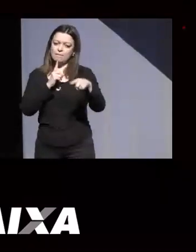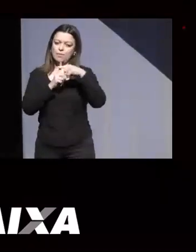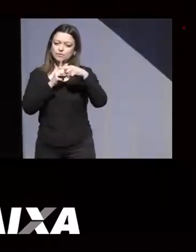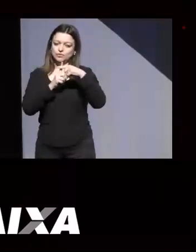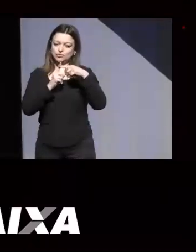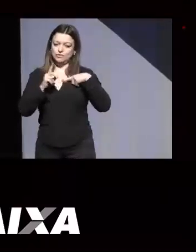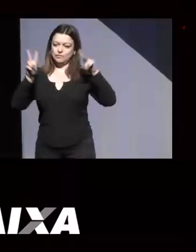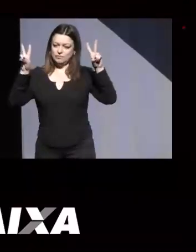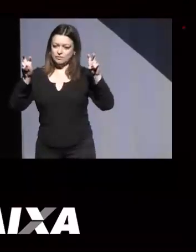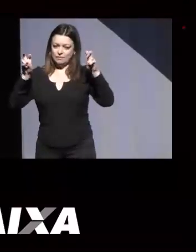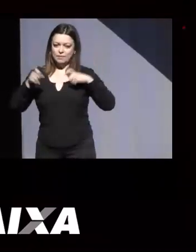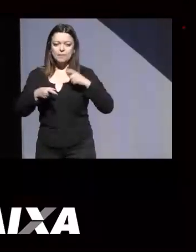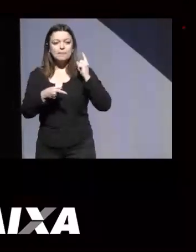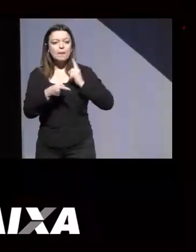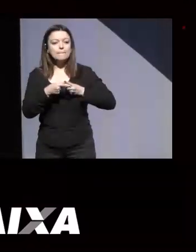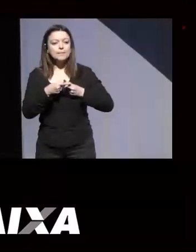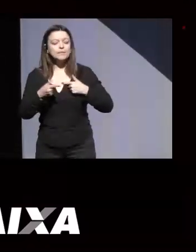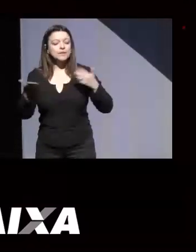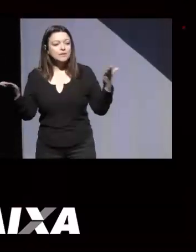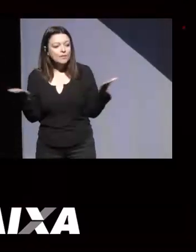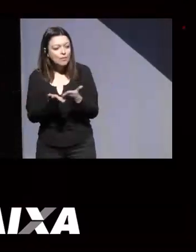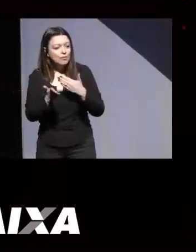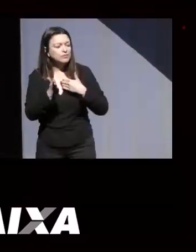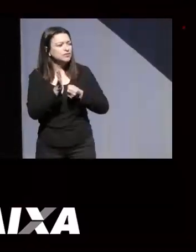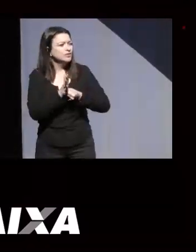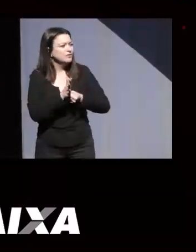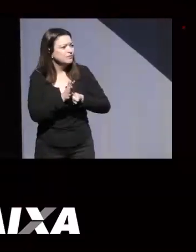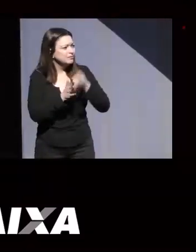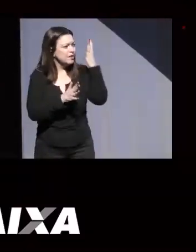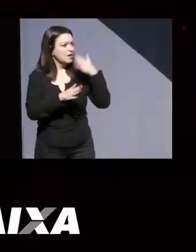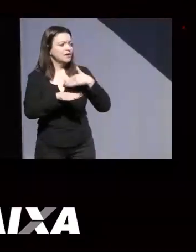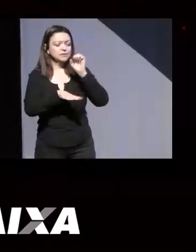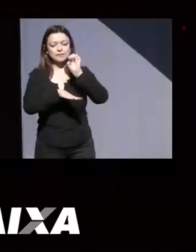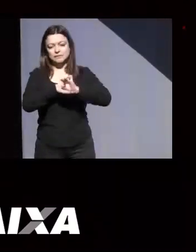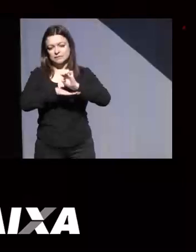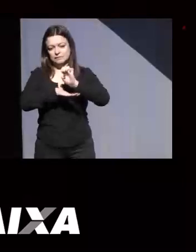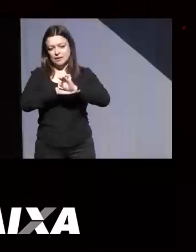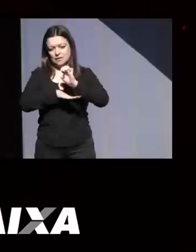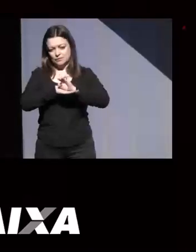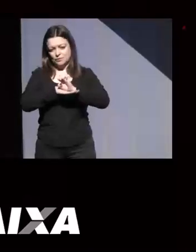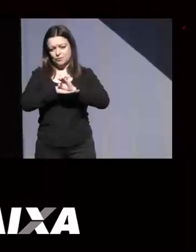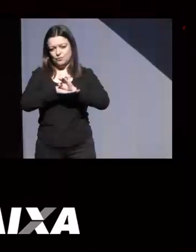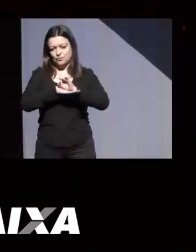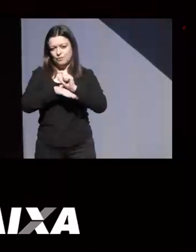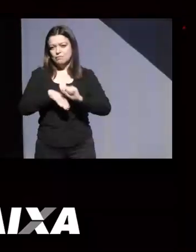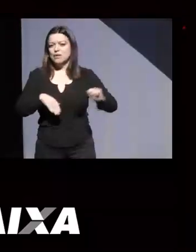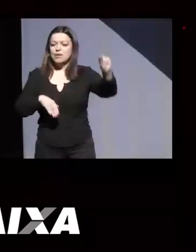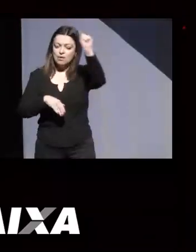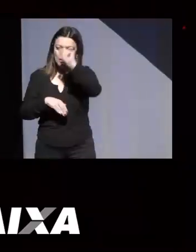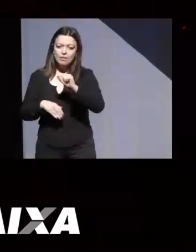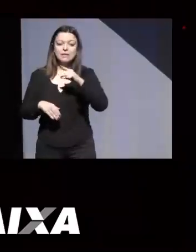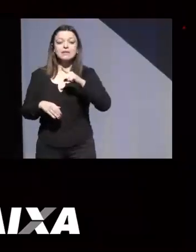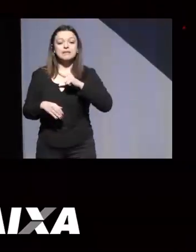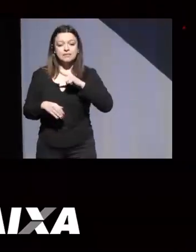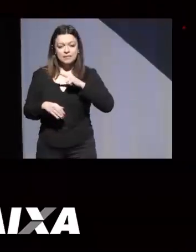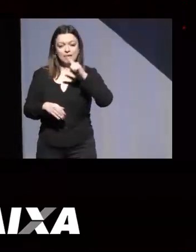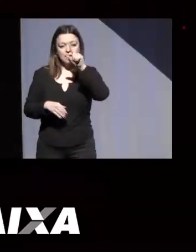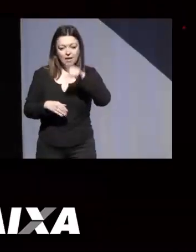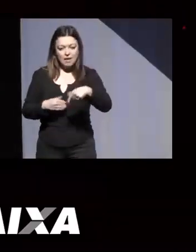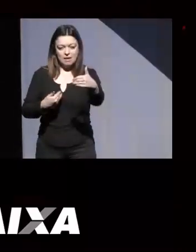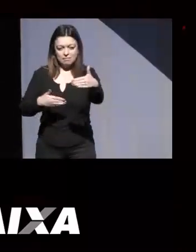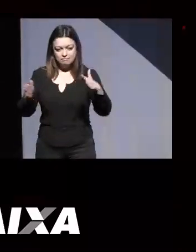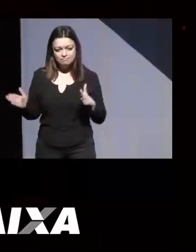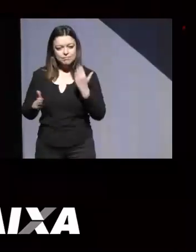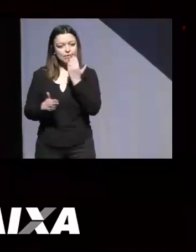hoje nós temos vários estados que tributam, ainda que diminutamente, a cesta básica. A